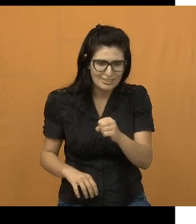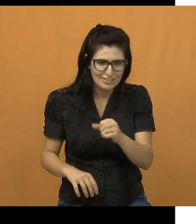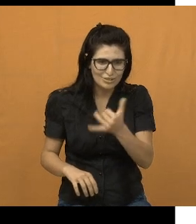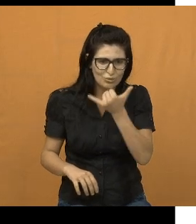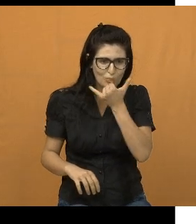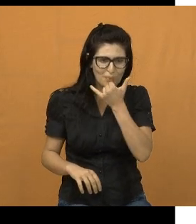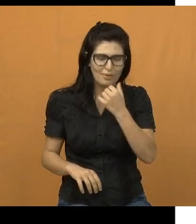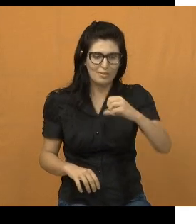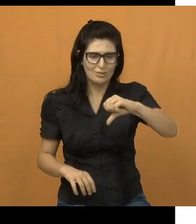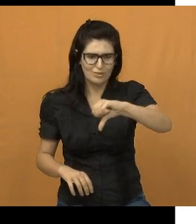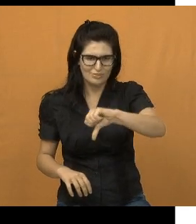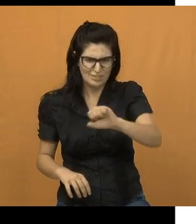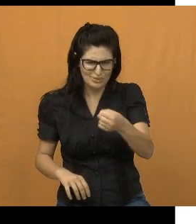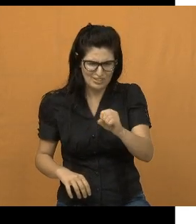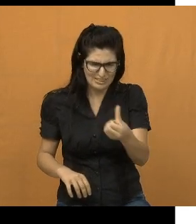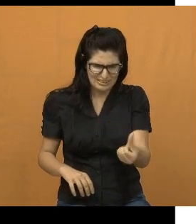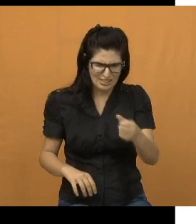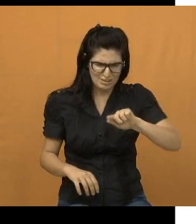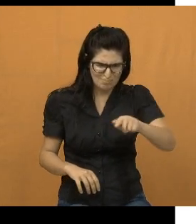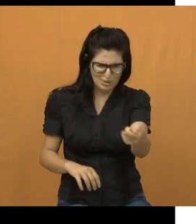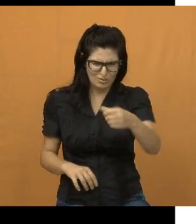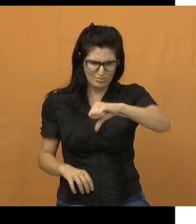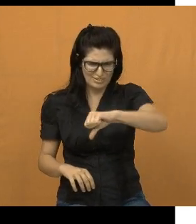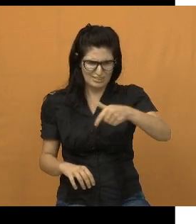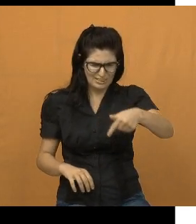955.507 exames de análises clínicas.